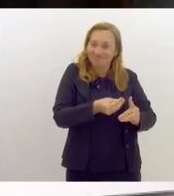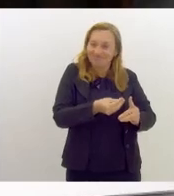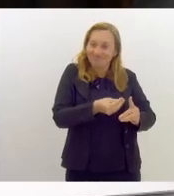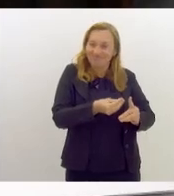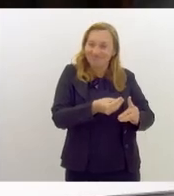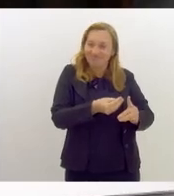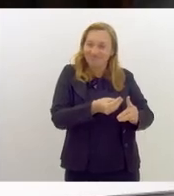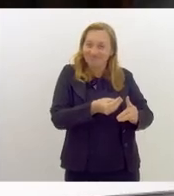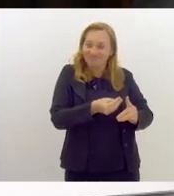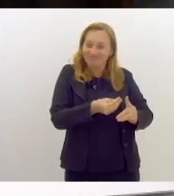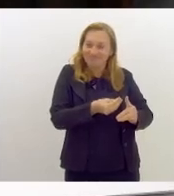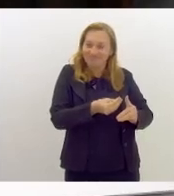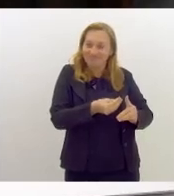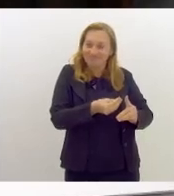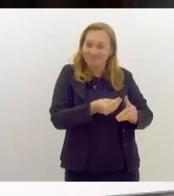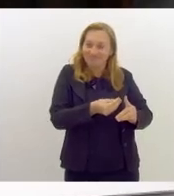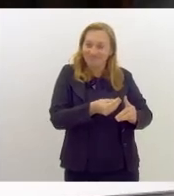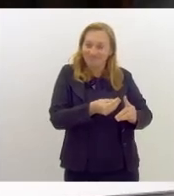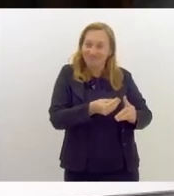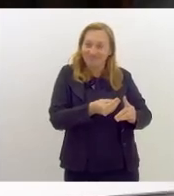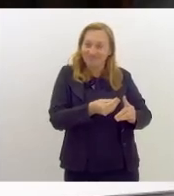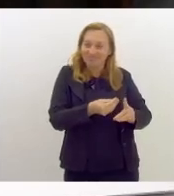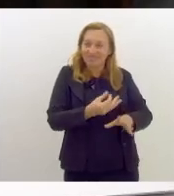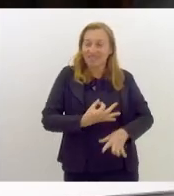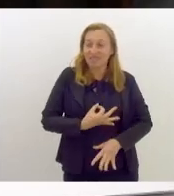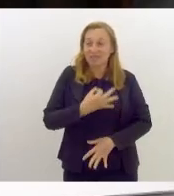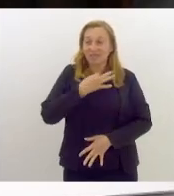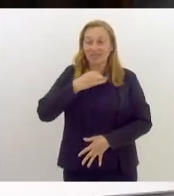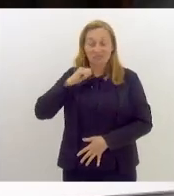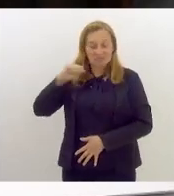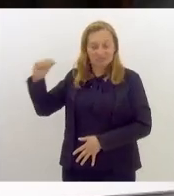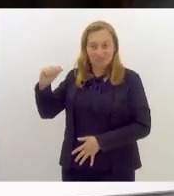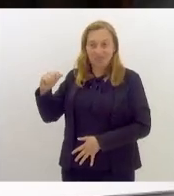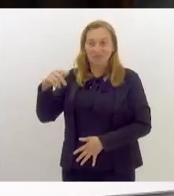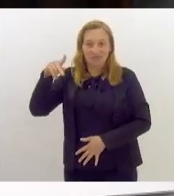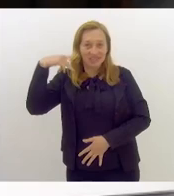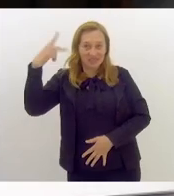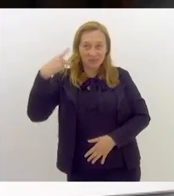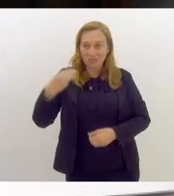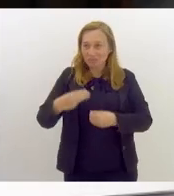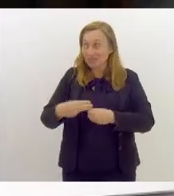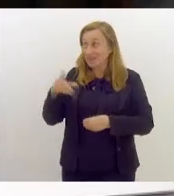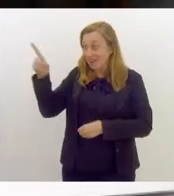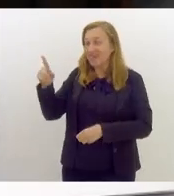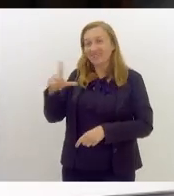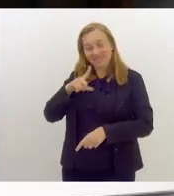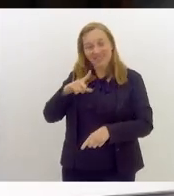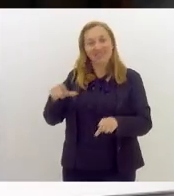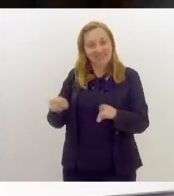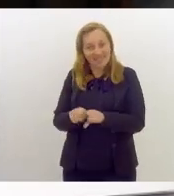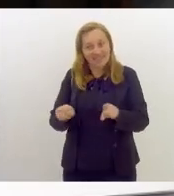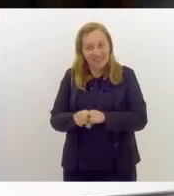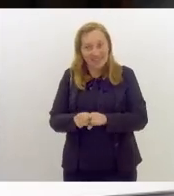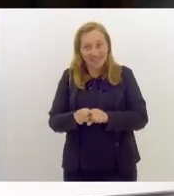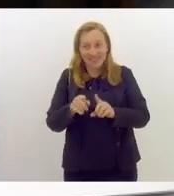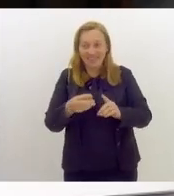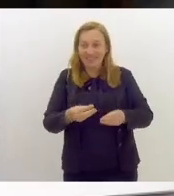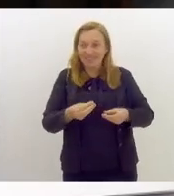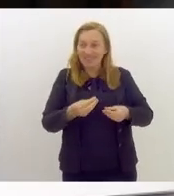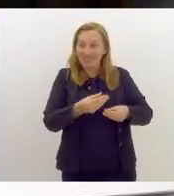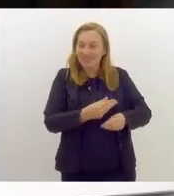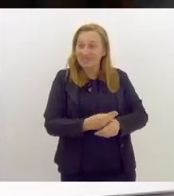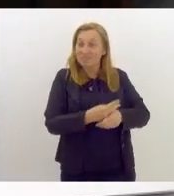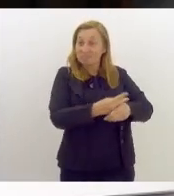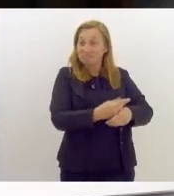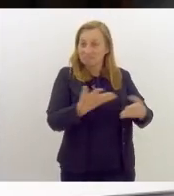entregando essa honraria hoje a ele eu como Vereador município nós temos também lá as honrarias que a gente destino das pessoas mas eu não